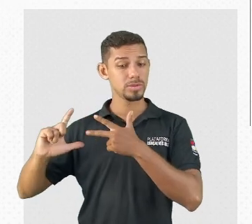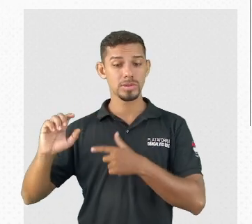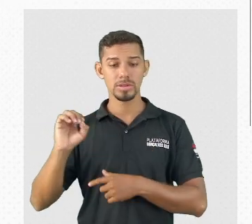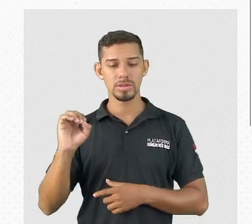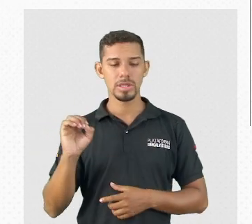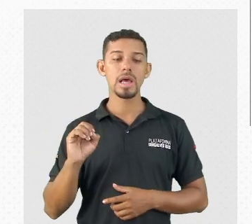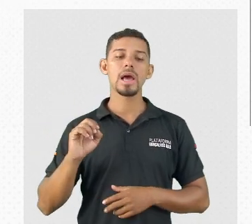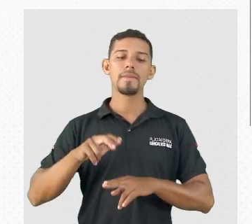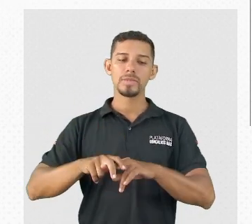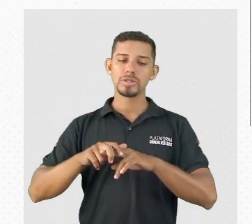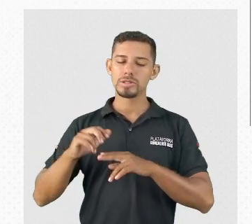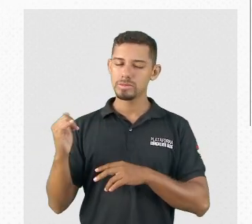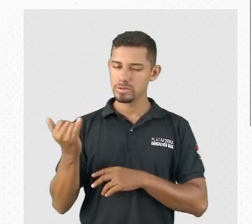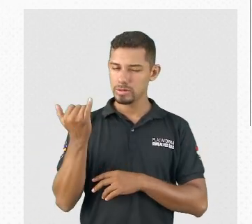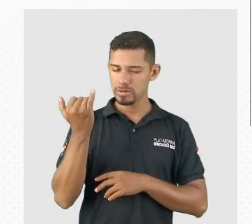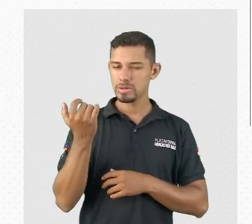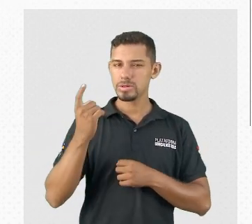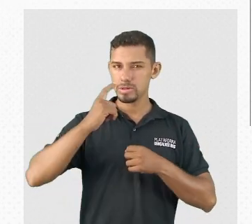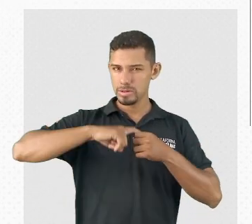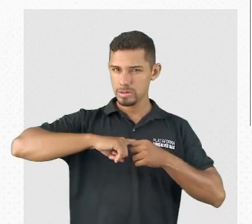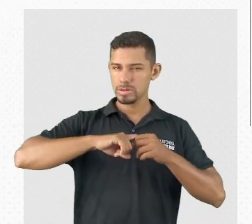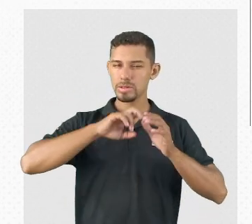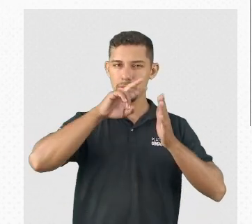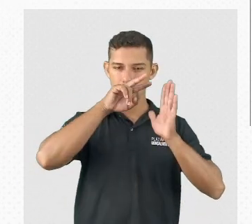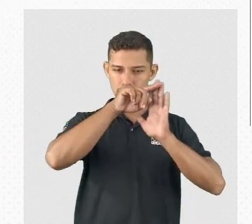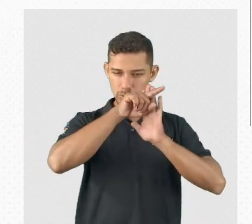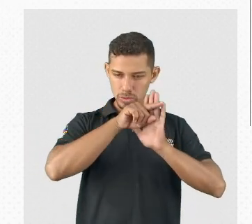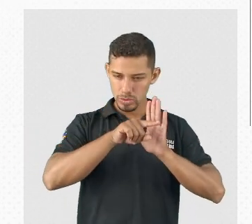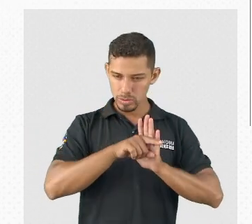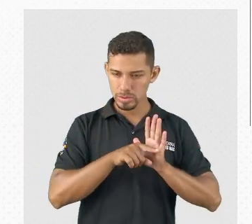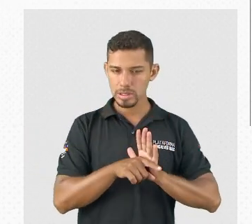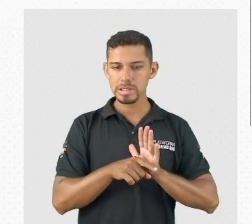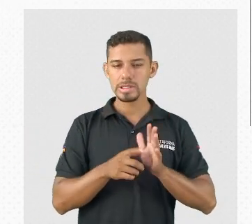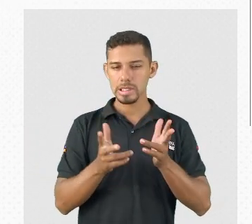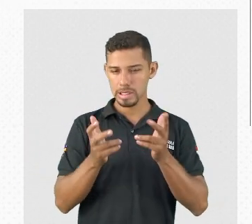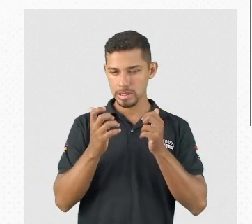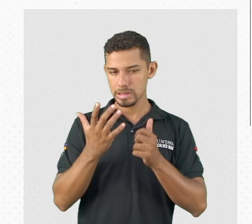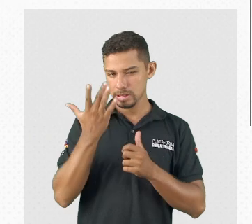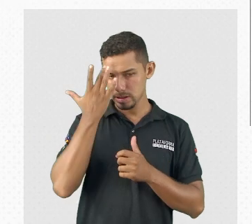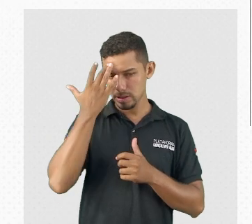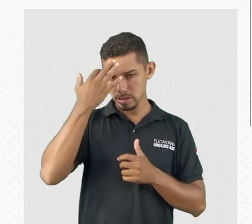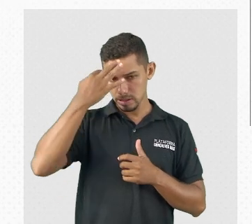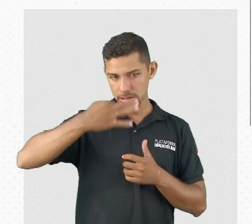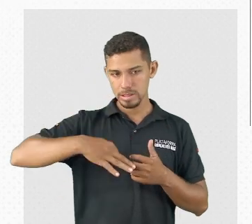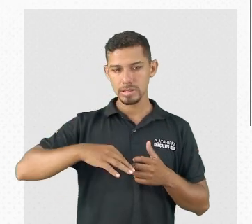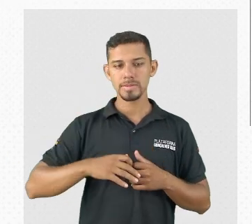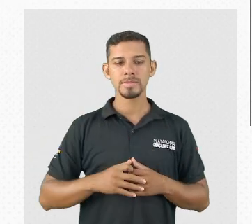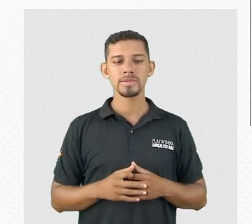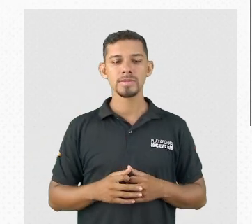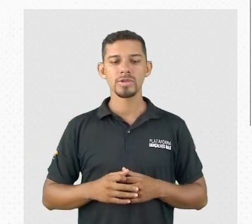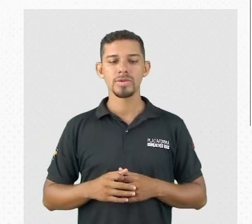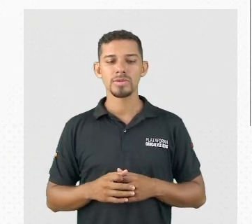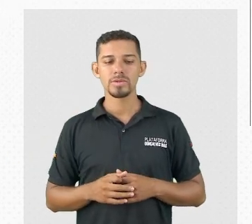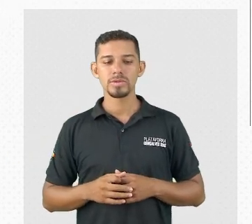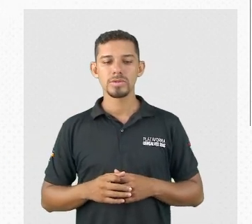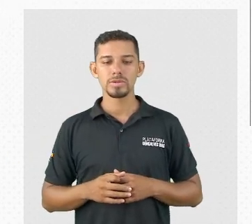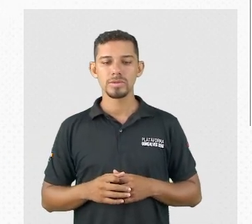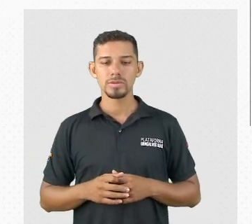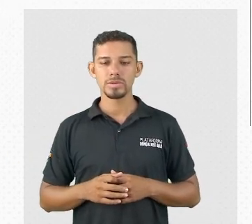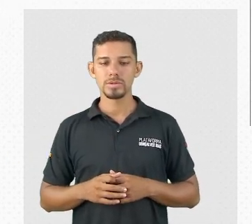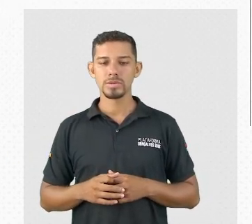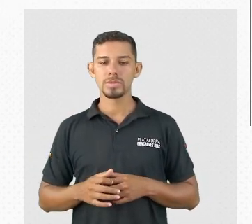por isso que é importante sempre você voltar para a questão para você interpretar de maneira adequada. Aqui está falando no âmbito do